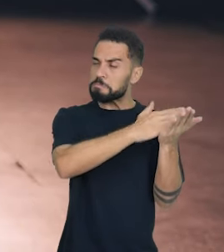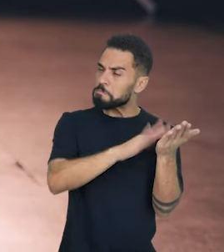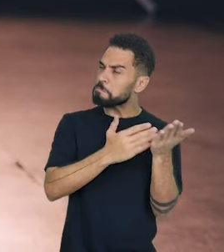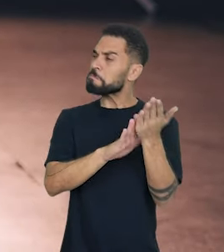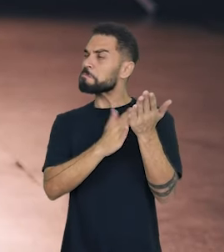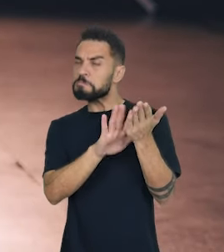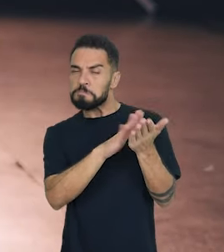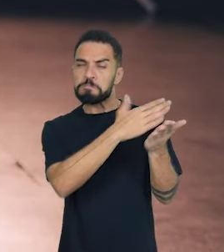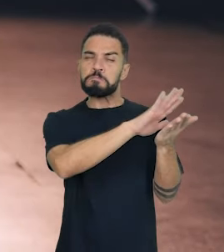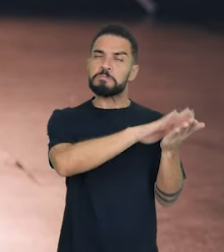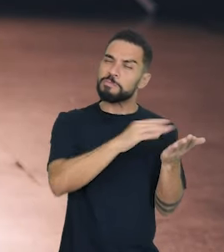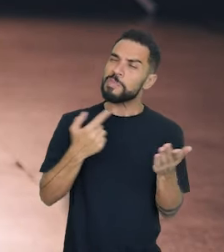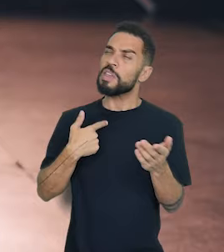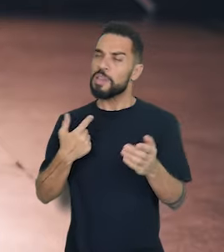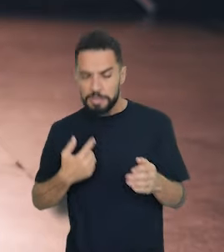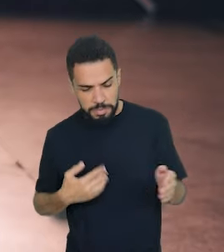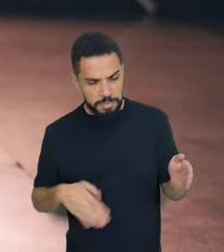Ele veio